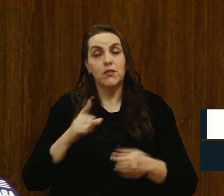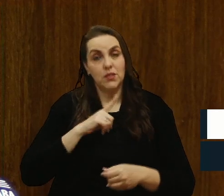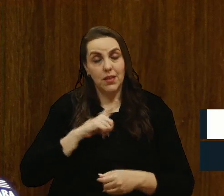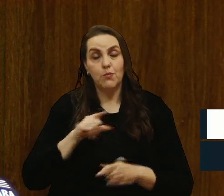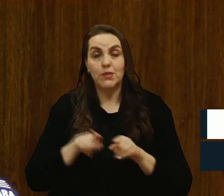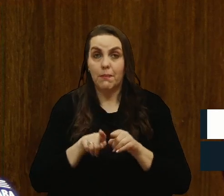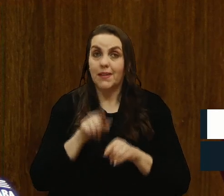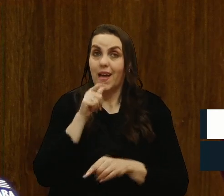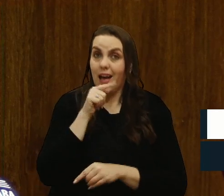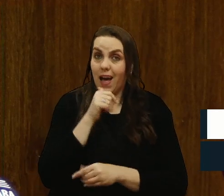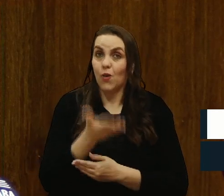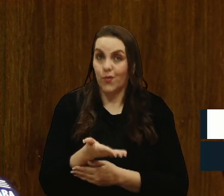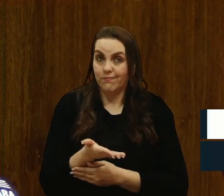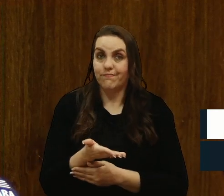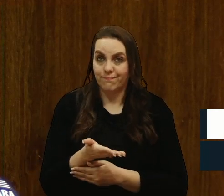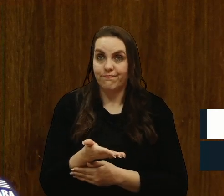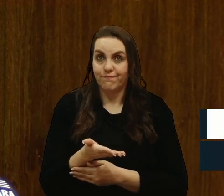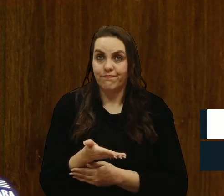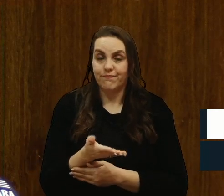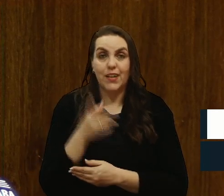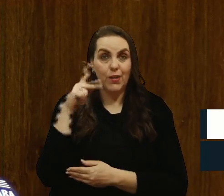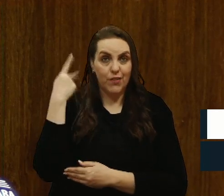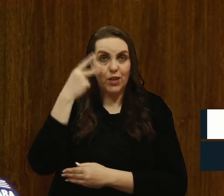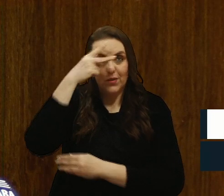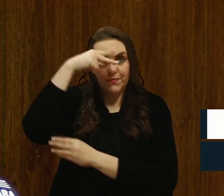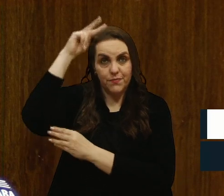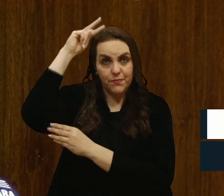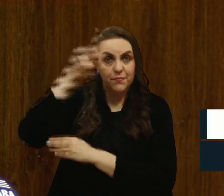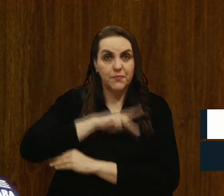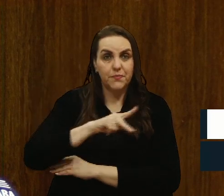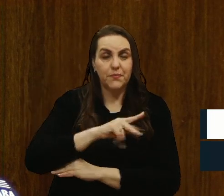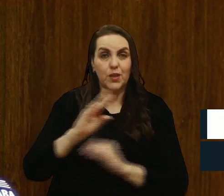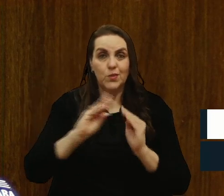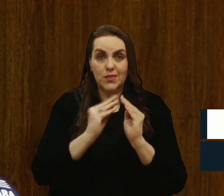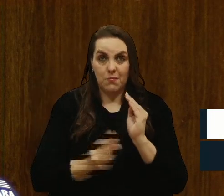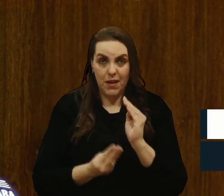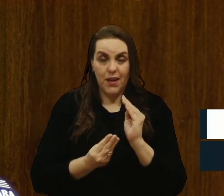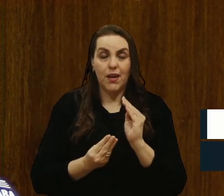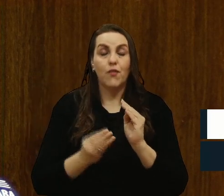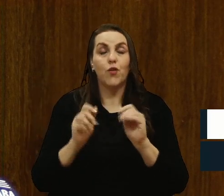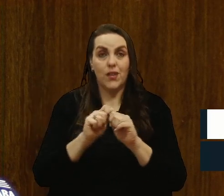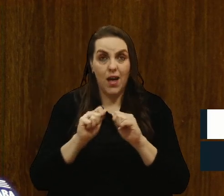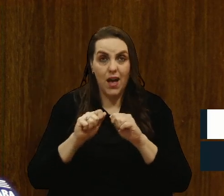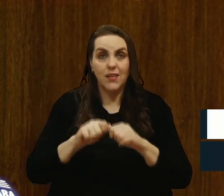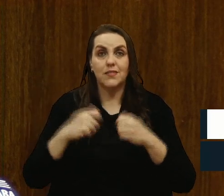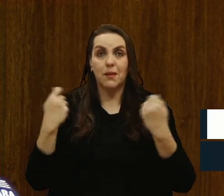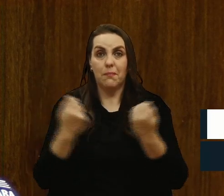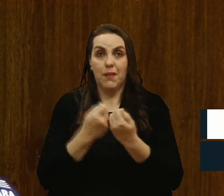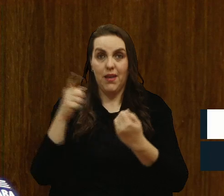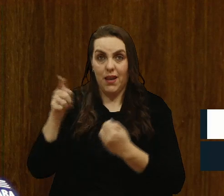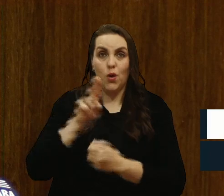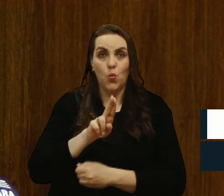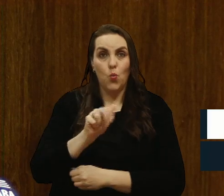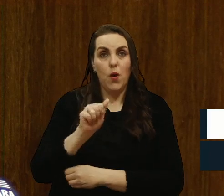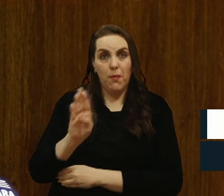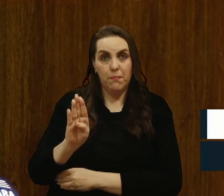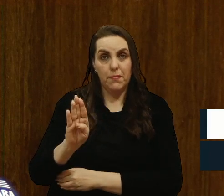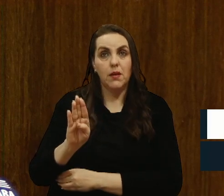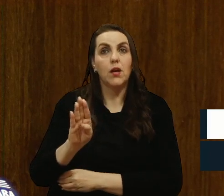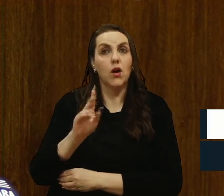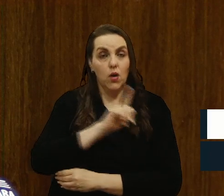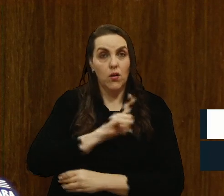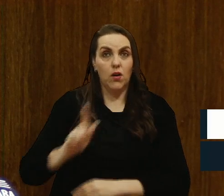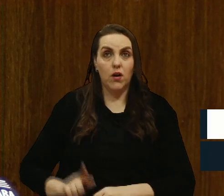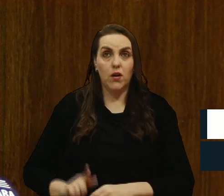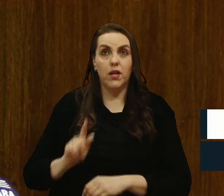né? O vereador Edson da Rosa, presidente atual do SAMAI, foi na Assembleia da UAB sábado e disse que o governo do Estado está encaminhando,